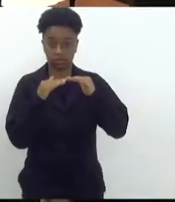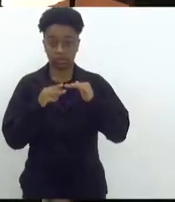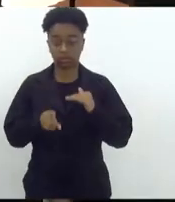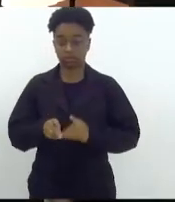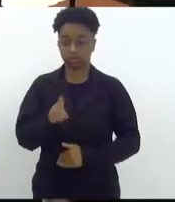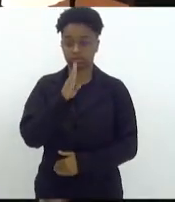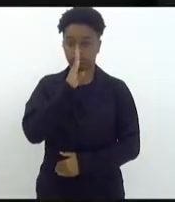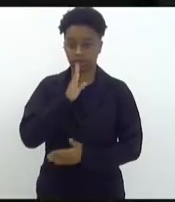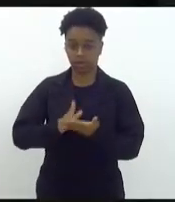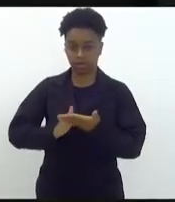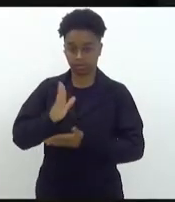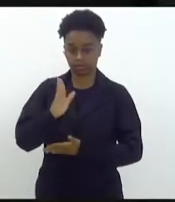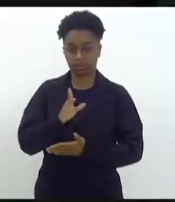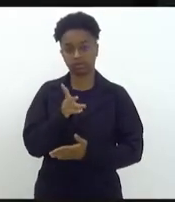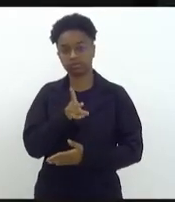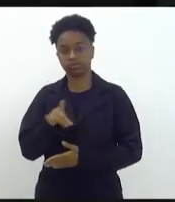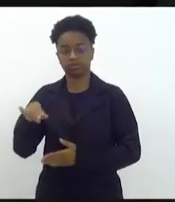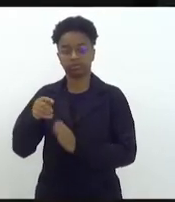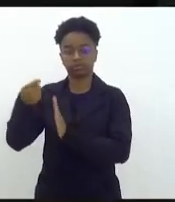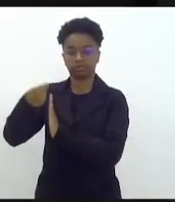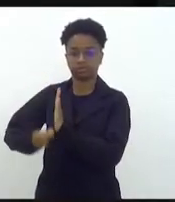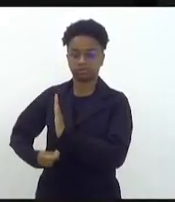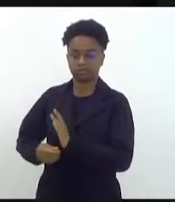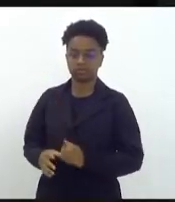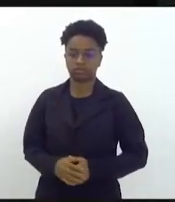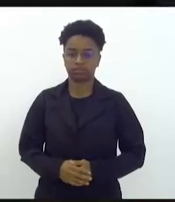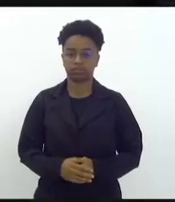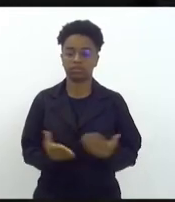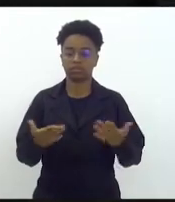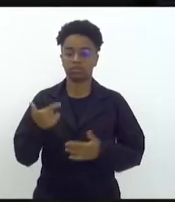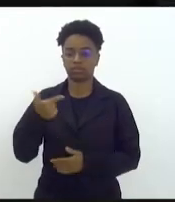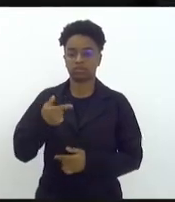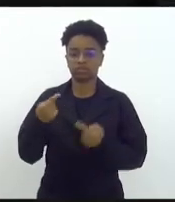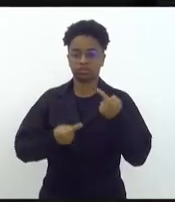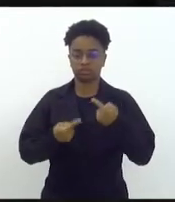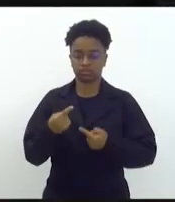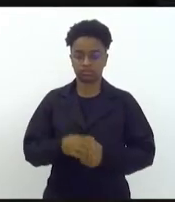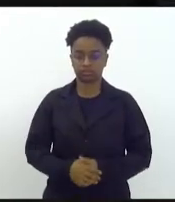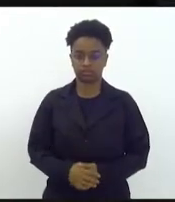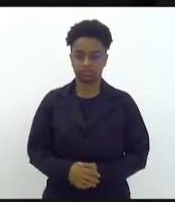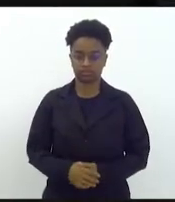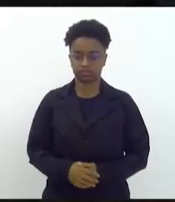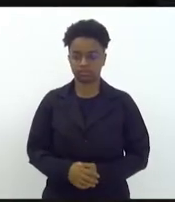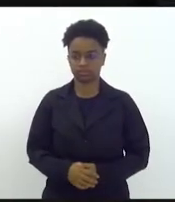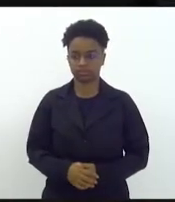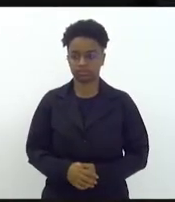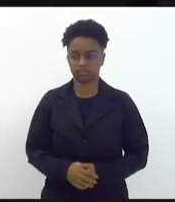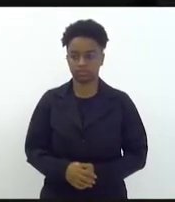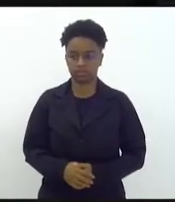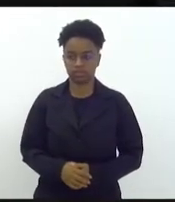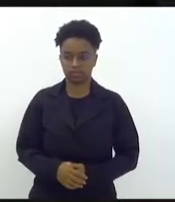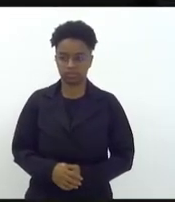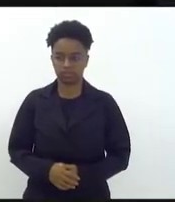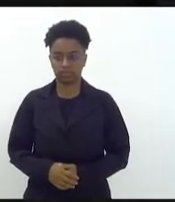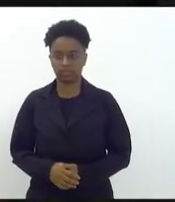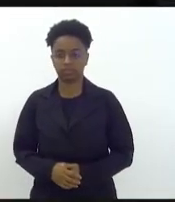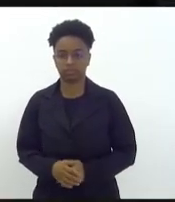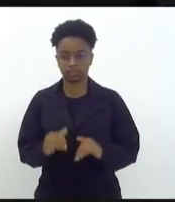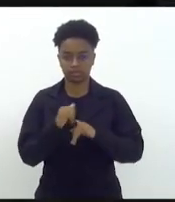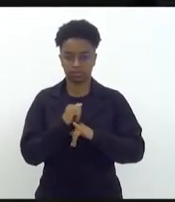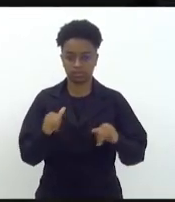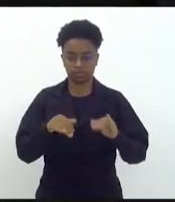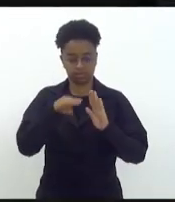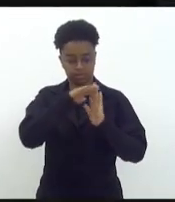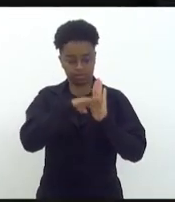estão aprovado vai a redação do vencido para segunda discussão anuncio incluídos na